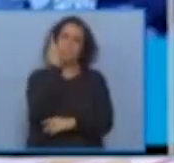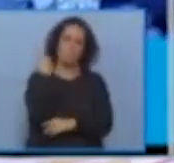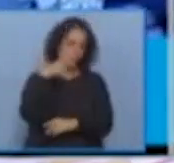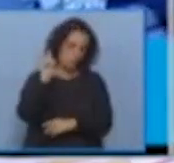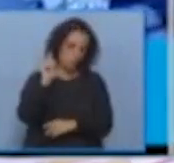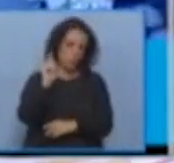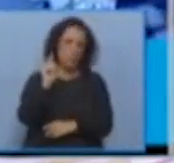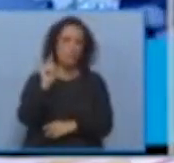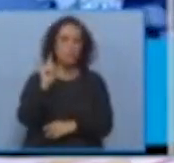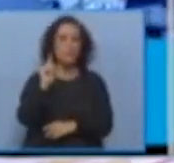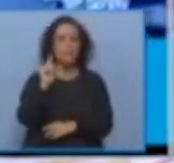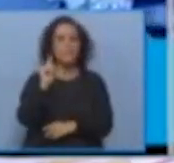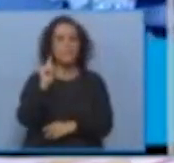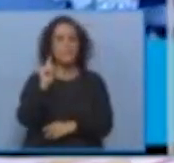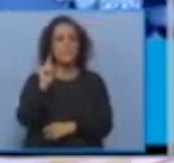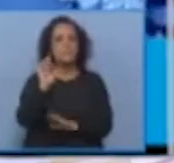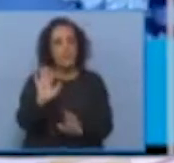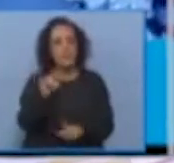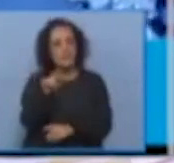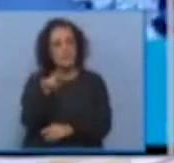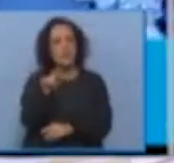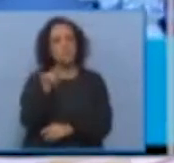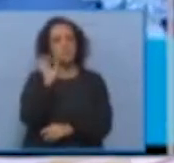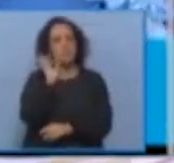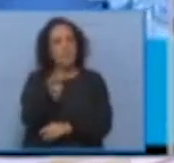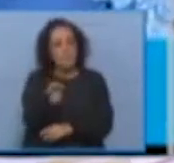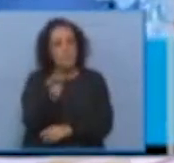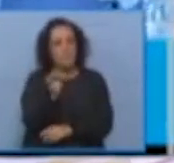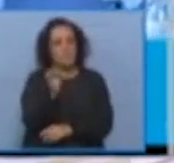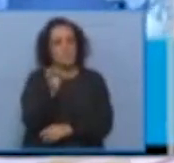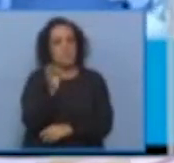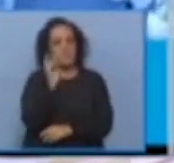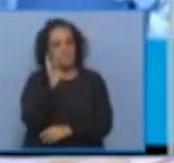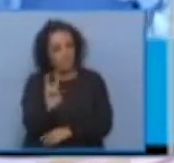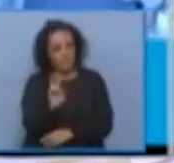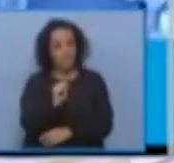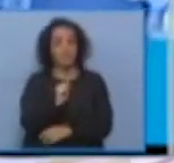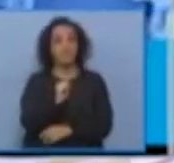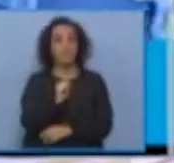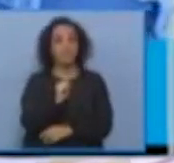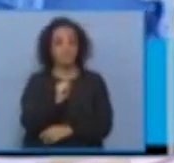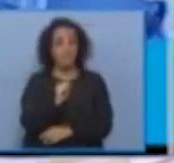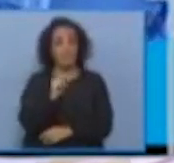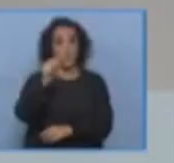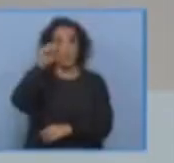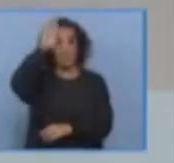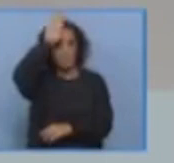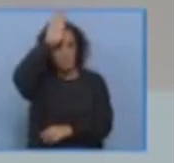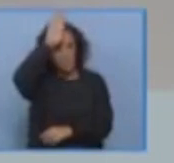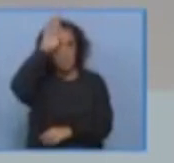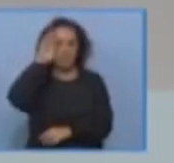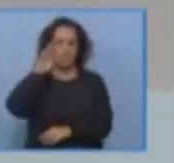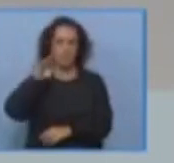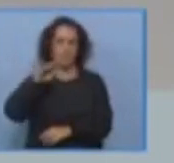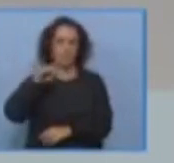Latina. E vale a pena aí ver uma coisa que é importante, que é o Papa vai a um país